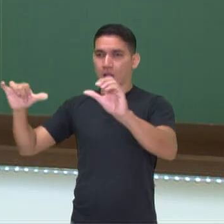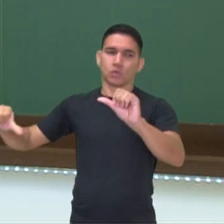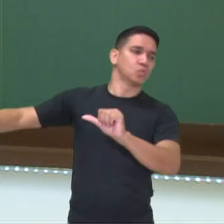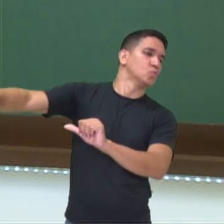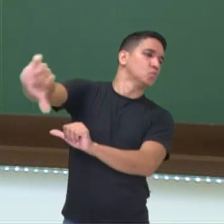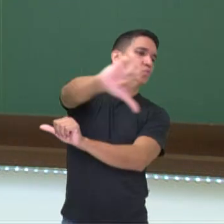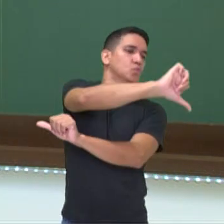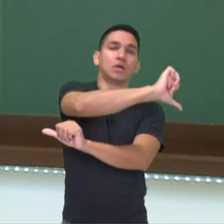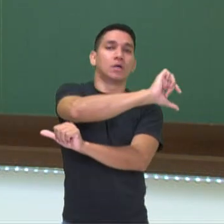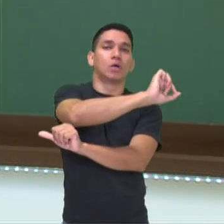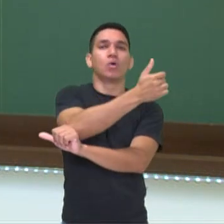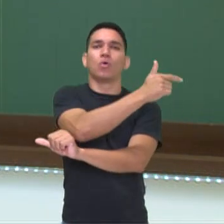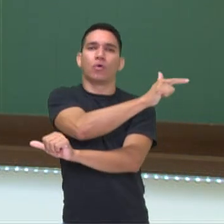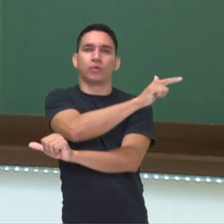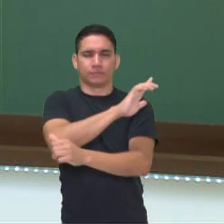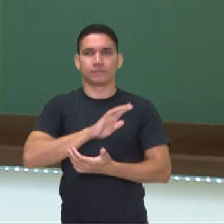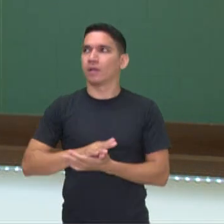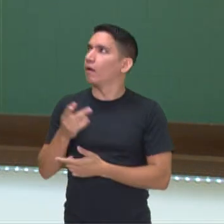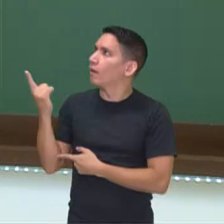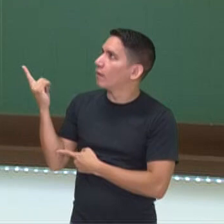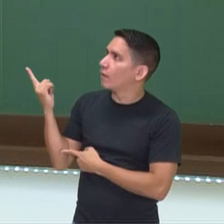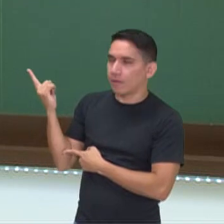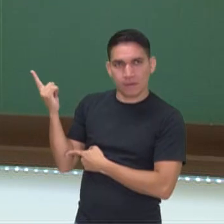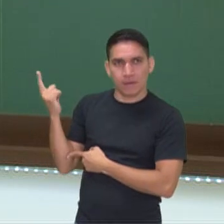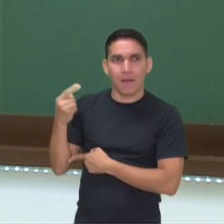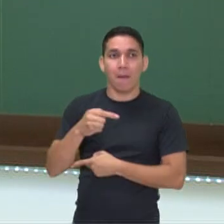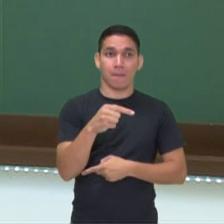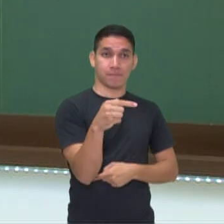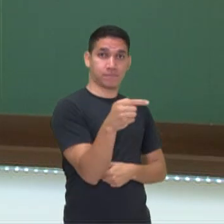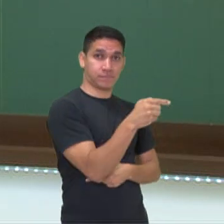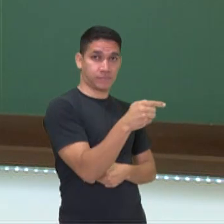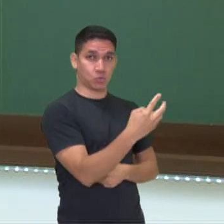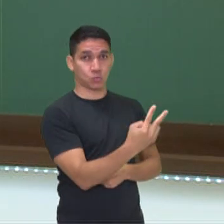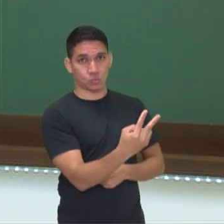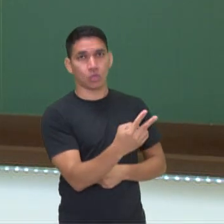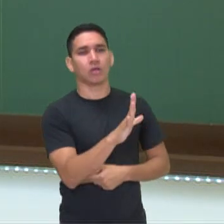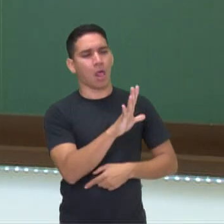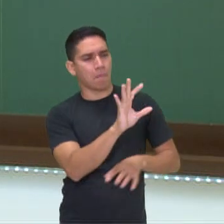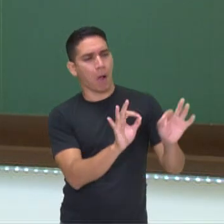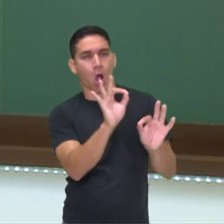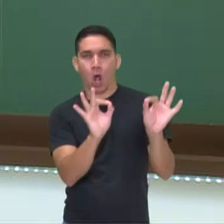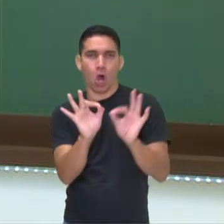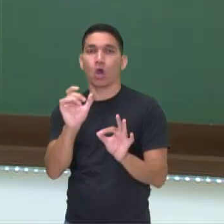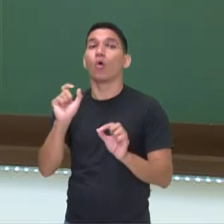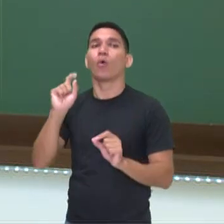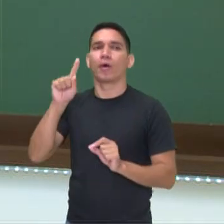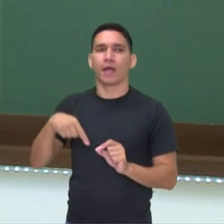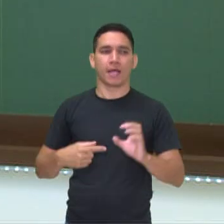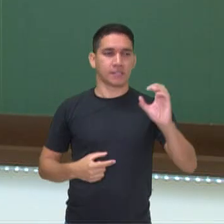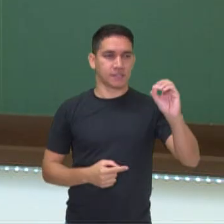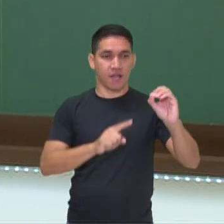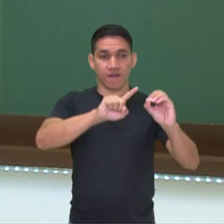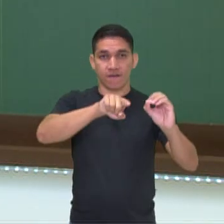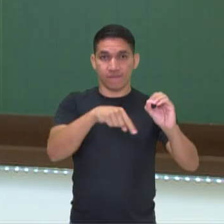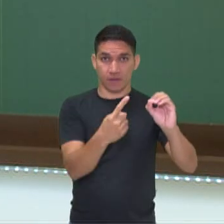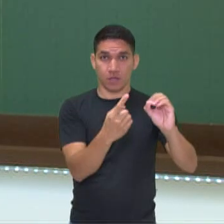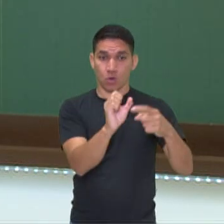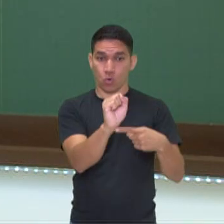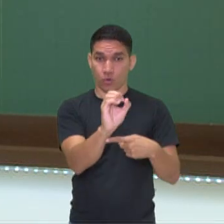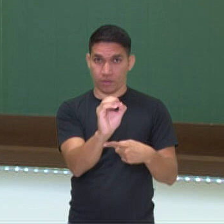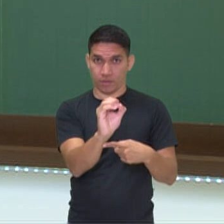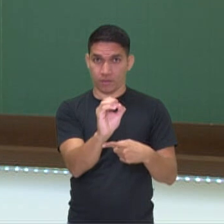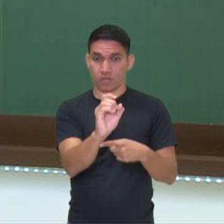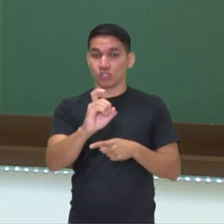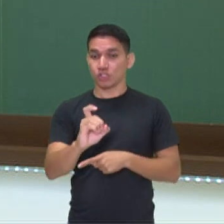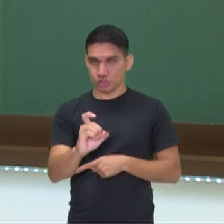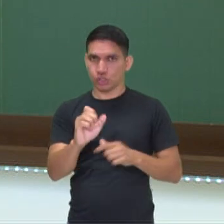lado da igualdade. Passei ele, tá vendo? Ó? Olha só o que aconteceu. Reorganizando, eu tenho 0,80x, ele estava